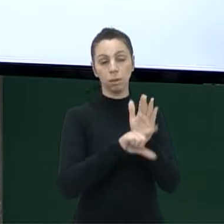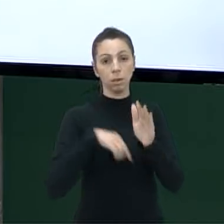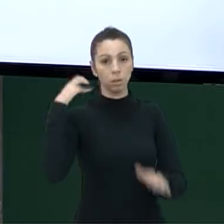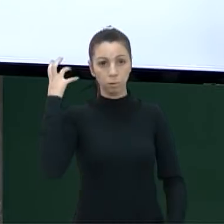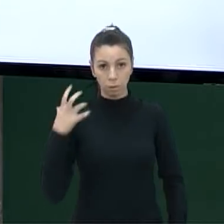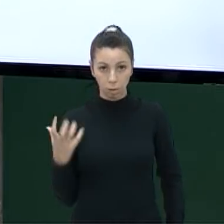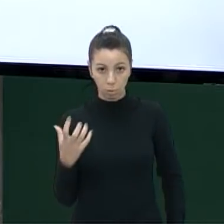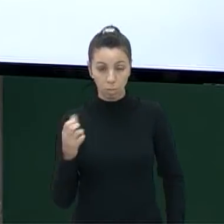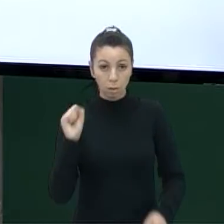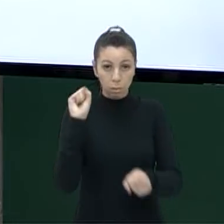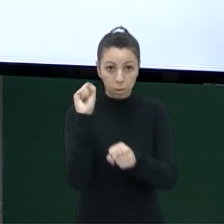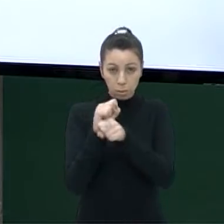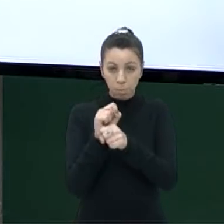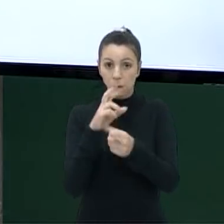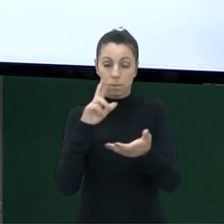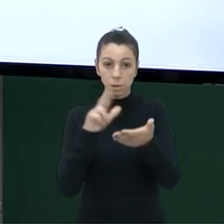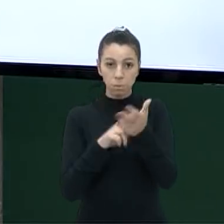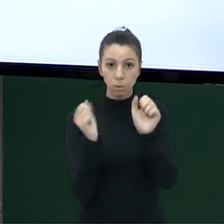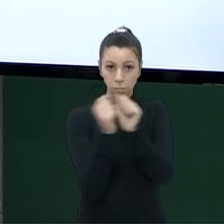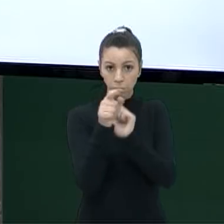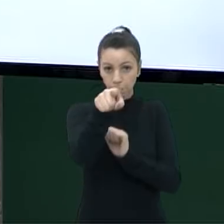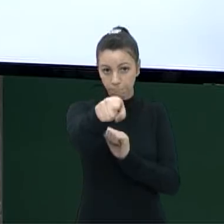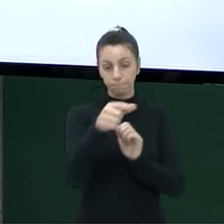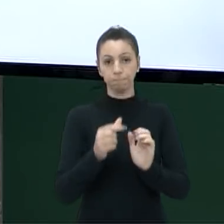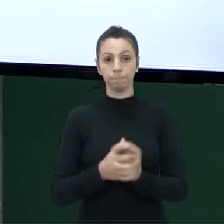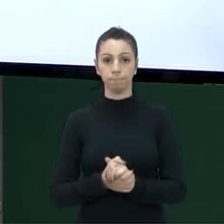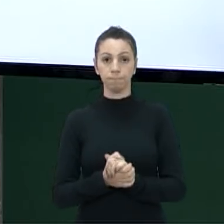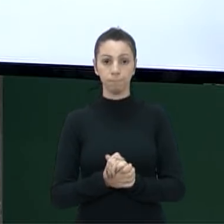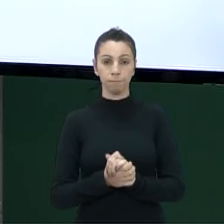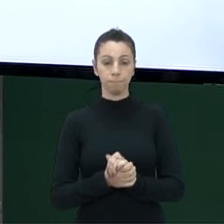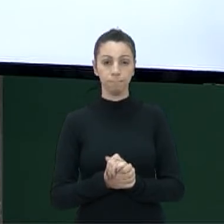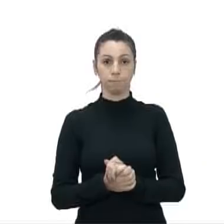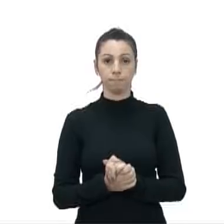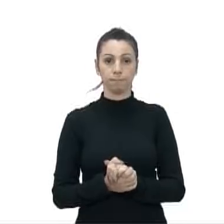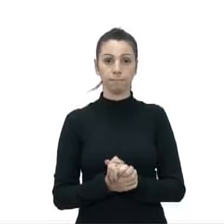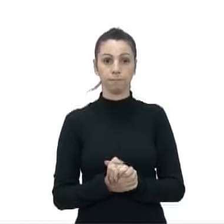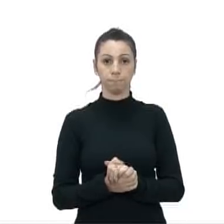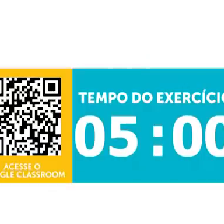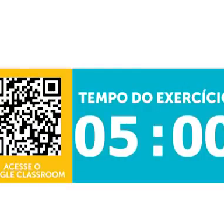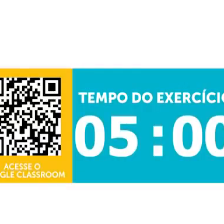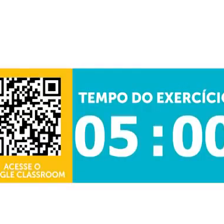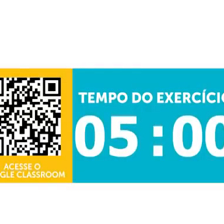pouco eu espero a resposta com vocês, beleza? Até daqui a pouquinho, gente.